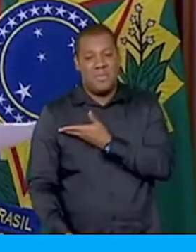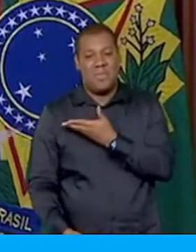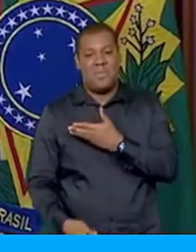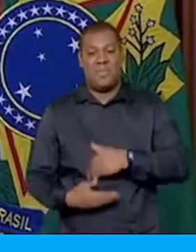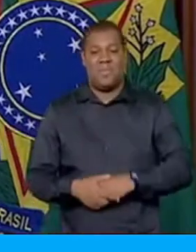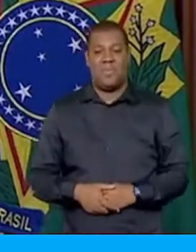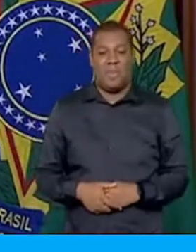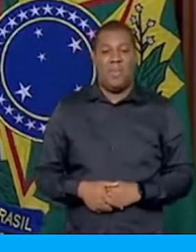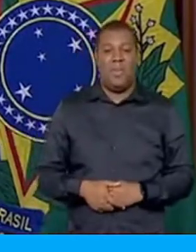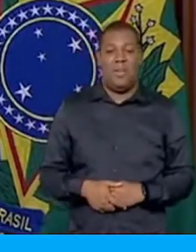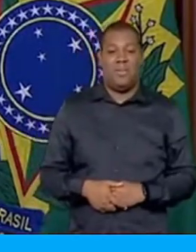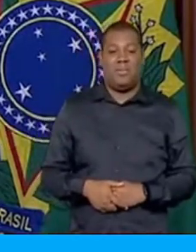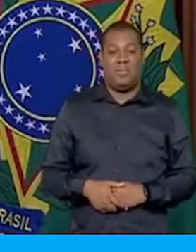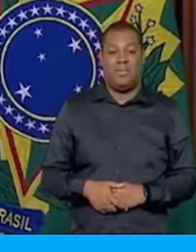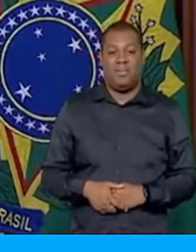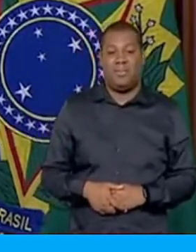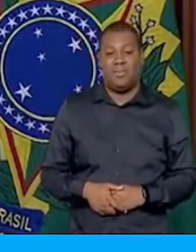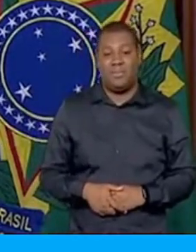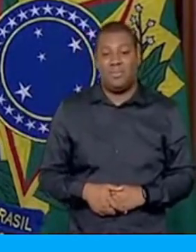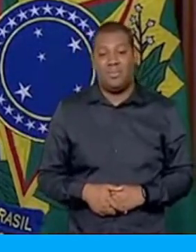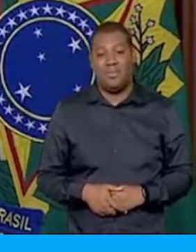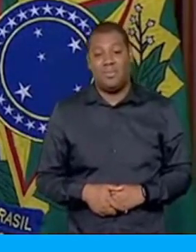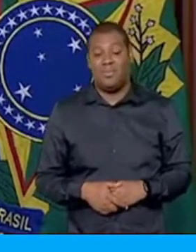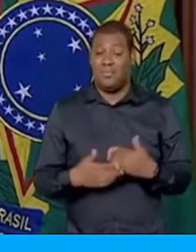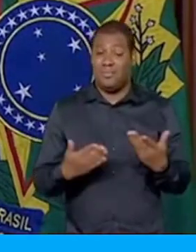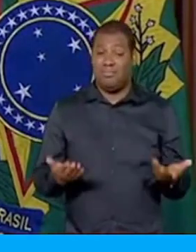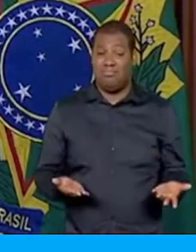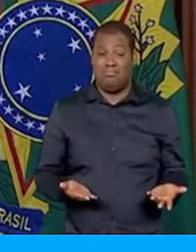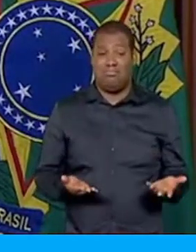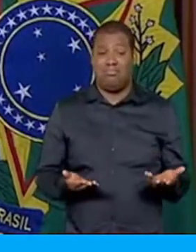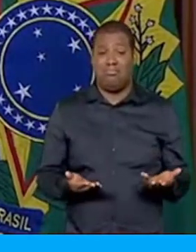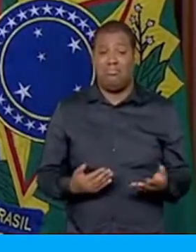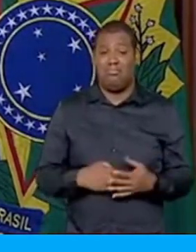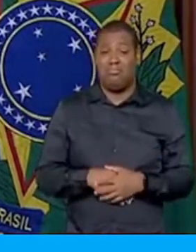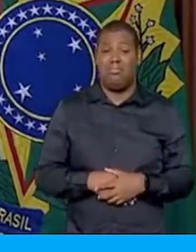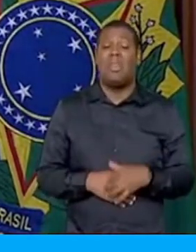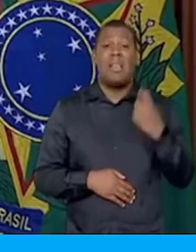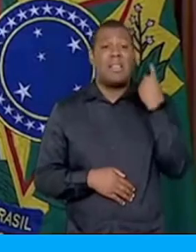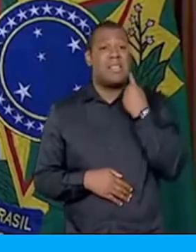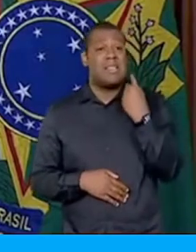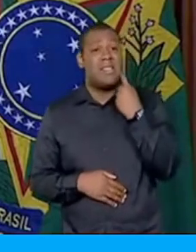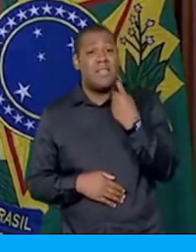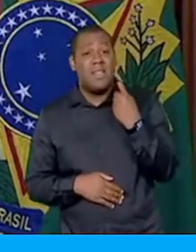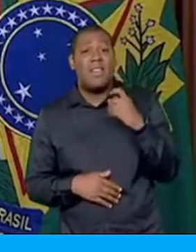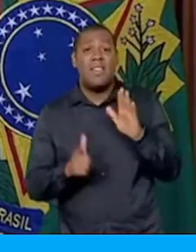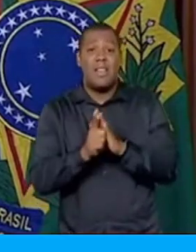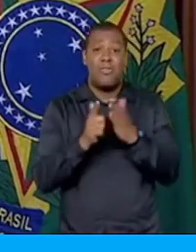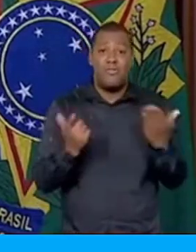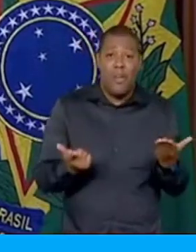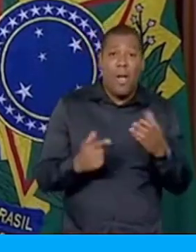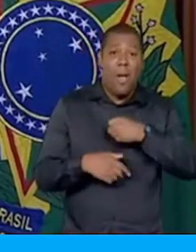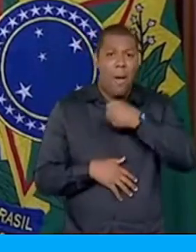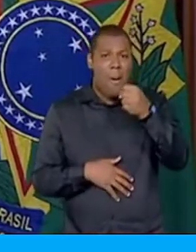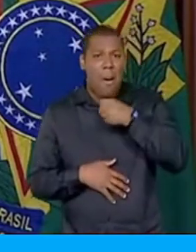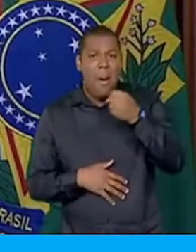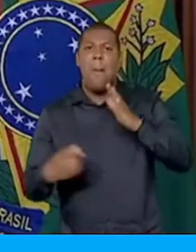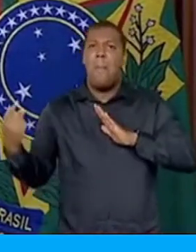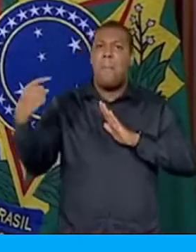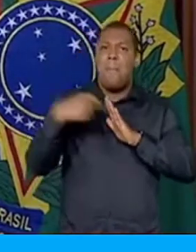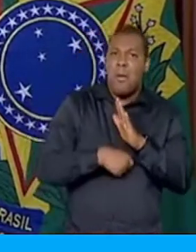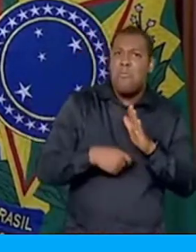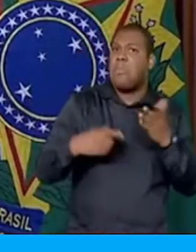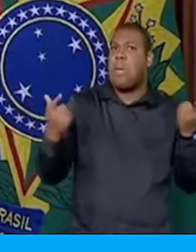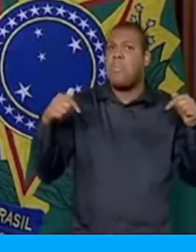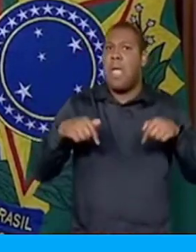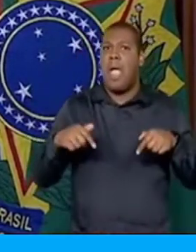se eu fiz aquilo que a imprensa imaginava que eu ia fazer, porque desde sexta-feira a imprensa está tentando adivinhar o que eu vou fazer nessa